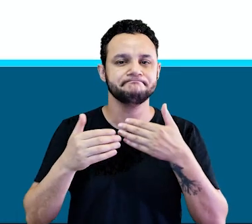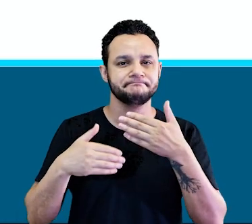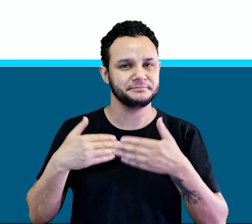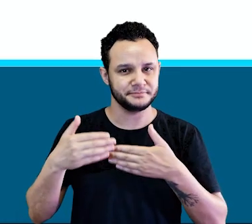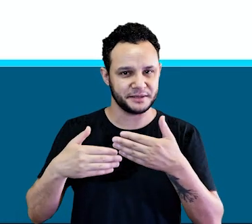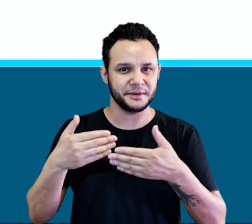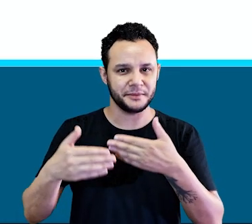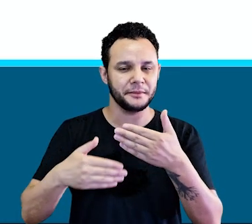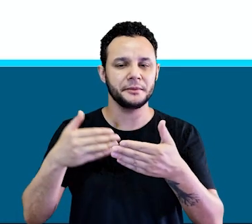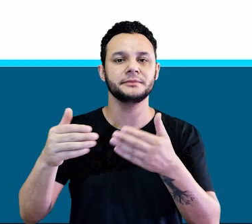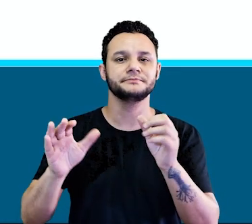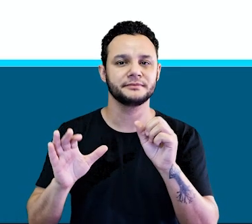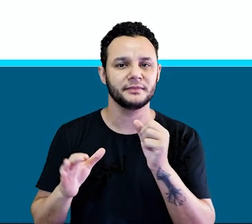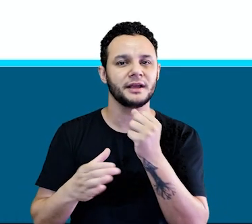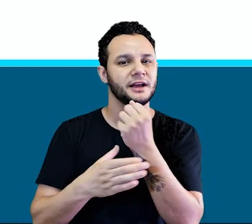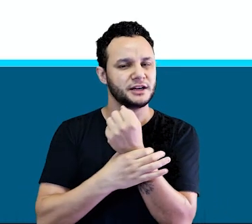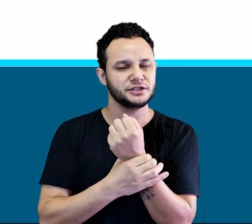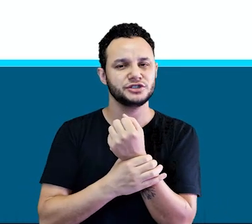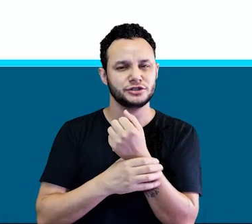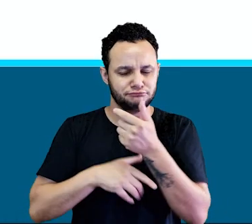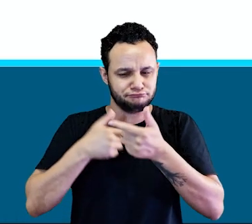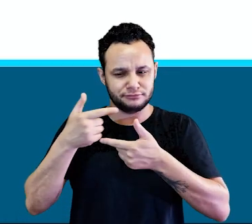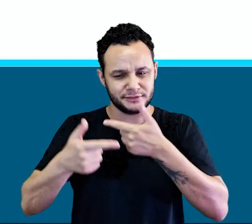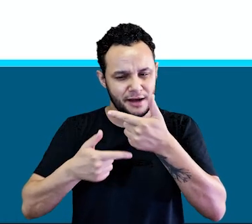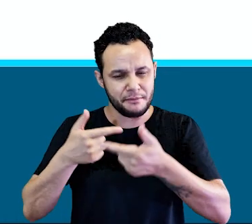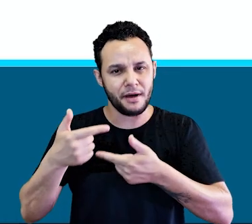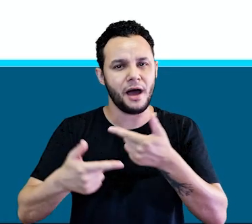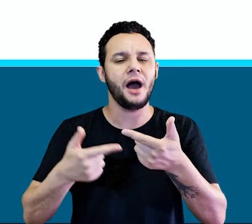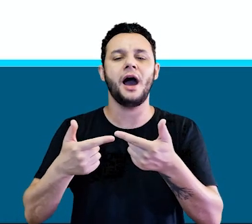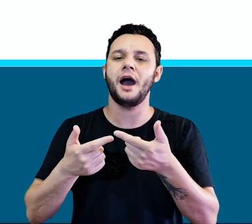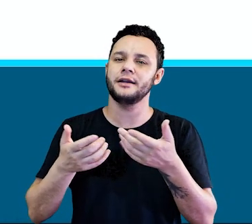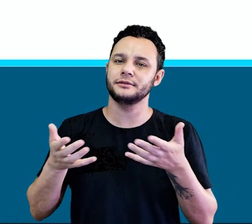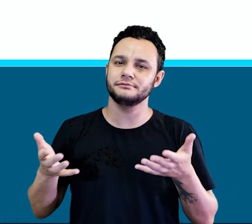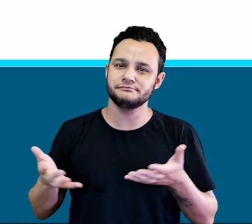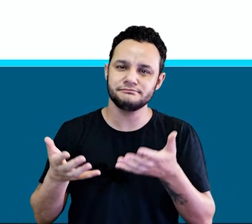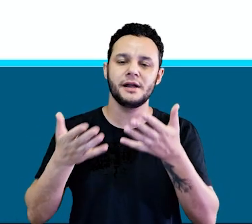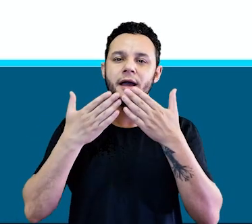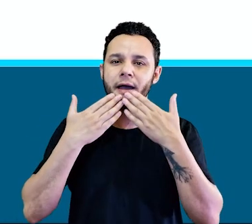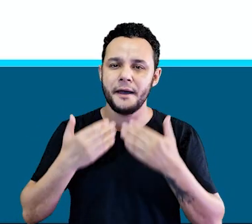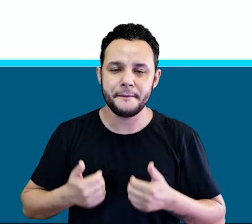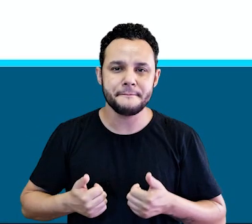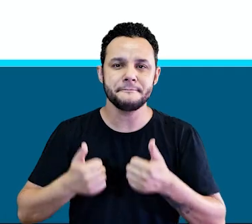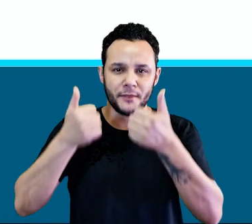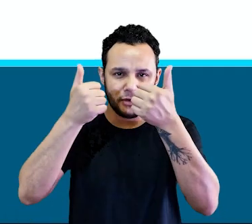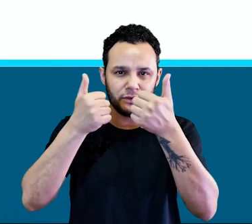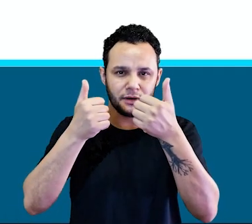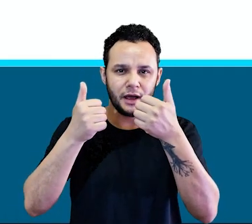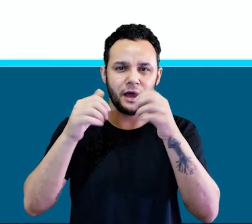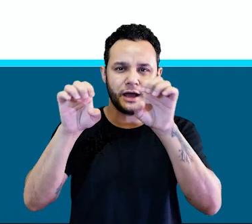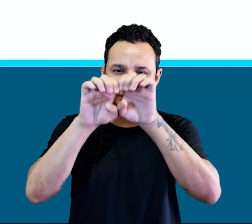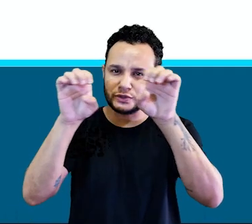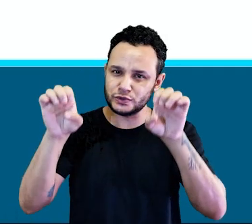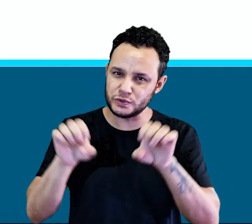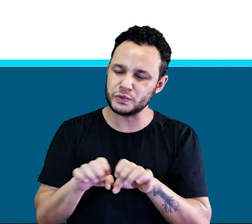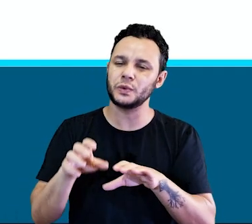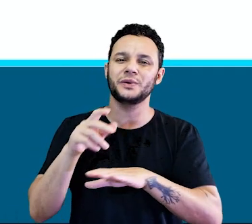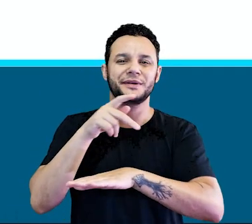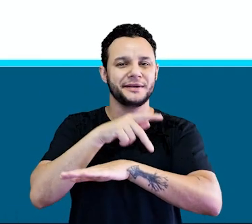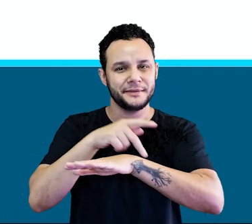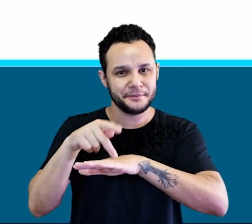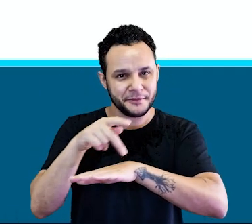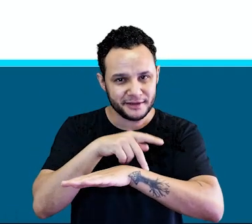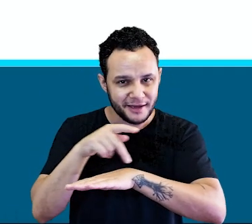estabelecimentos educacionais, né, que concorram para a garantia do seu funcionamento, a promoção, a melhoria da sua